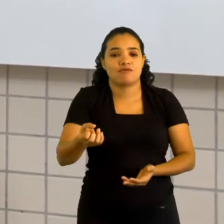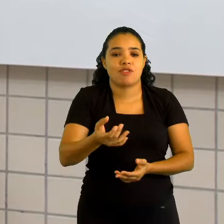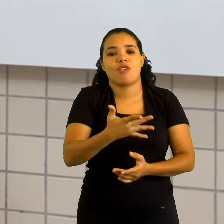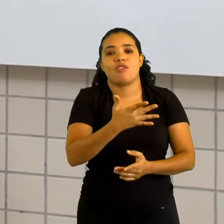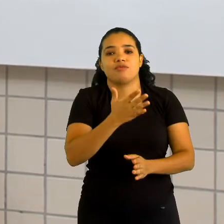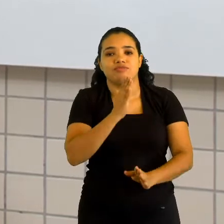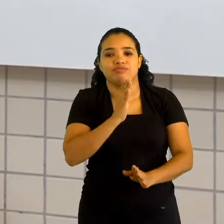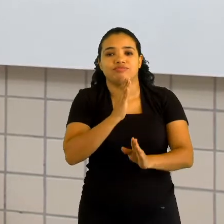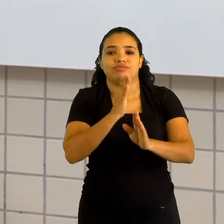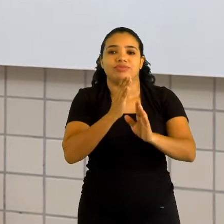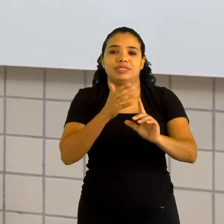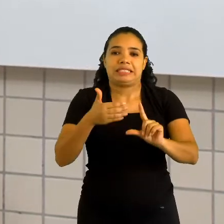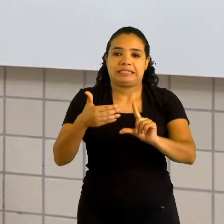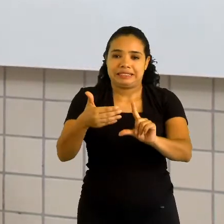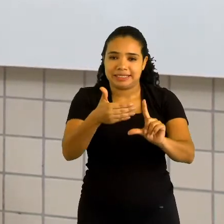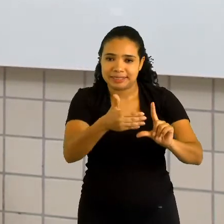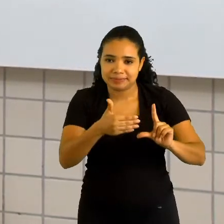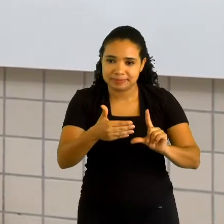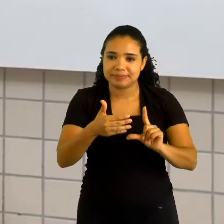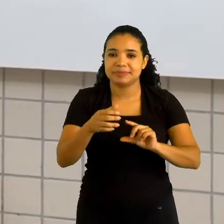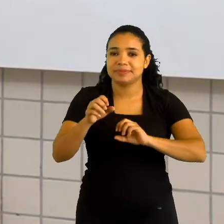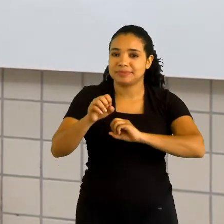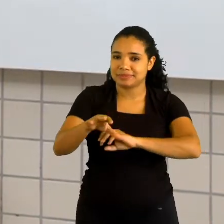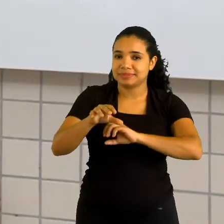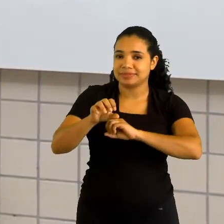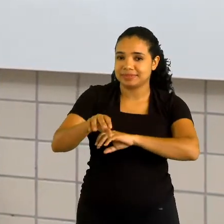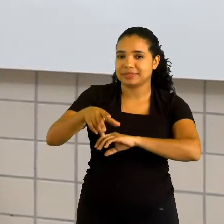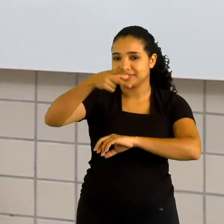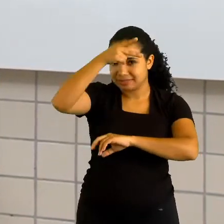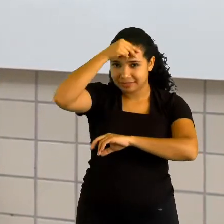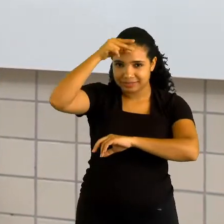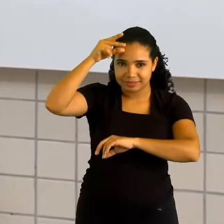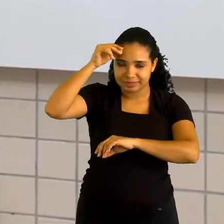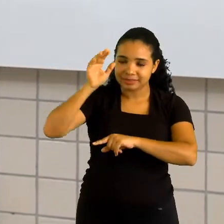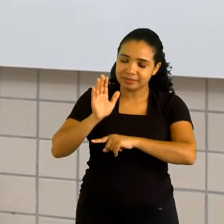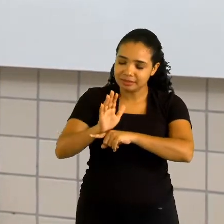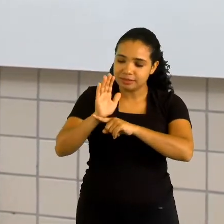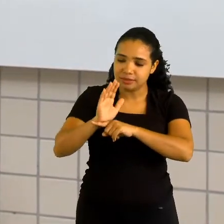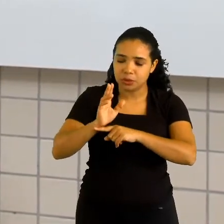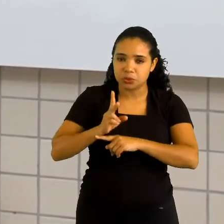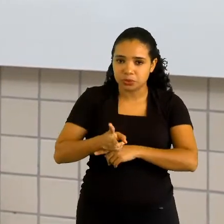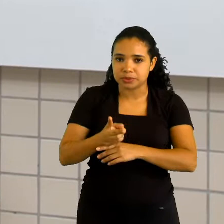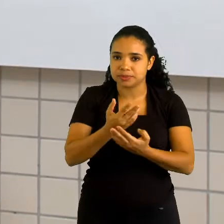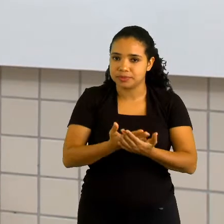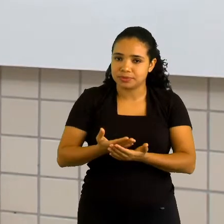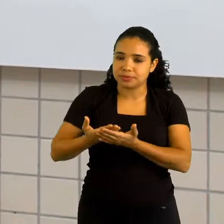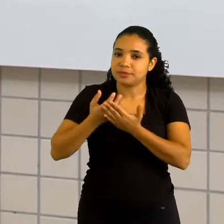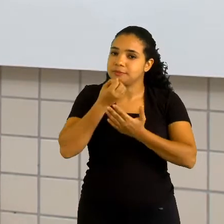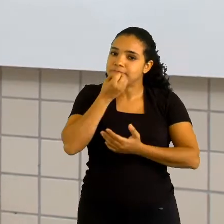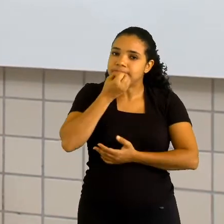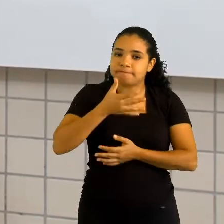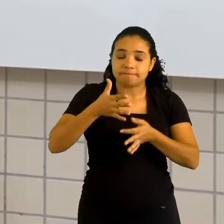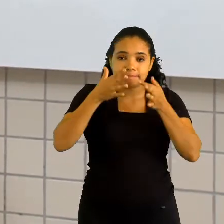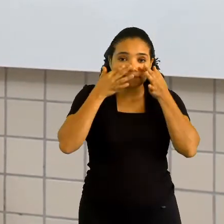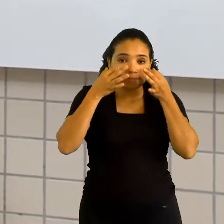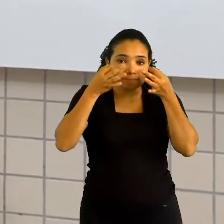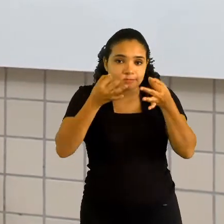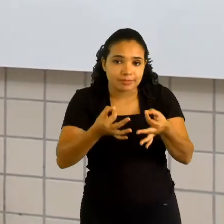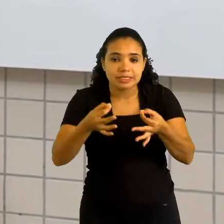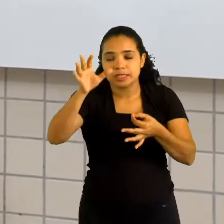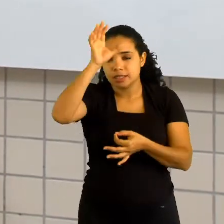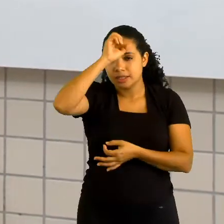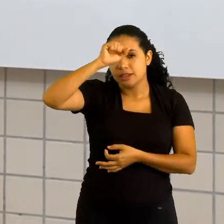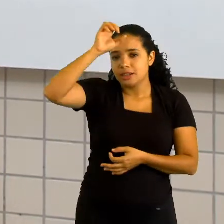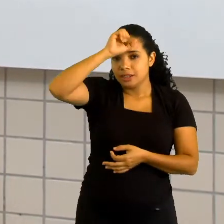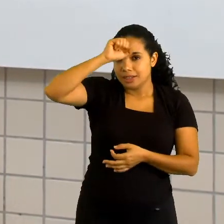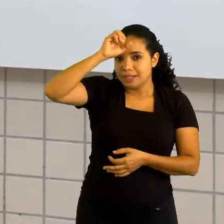educação municipal está provendo para que a gente possa continuar nossas aulas, né? Muito bom, espero que vocês estejam atentos, espero que vocês estejam aprendendo.